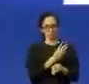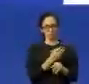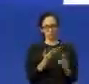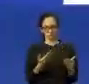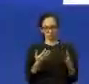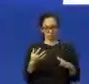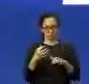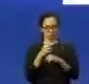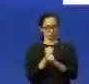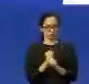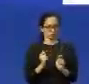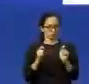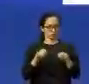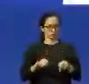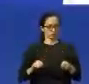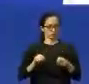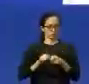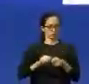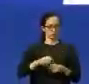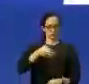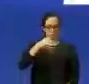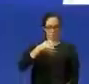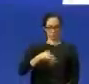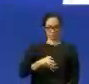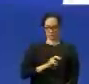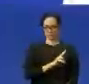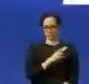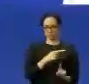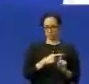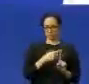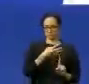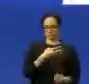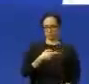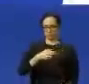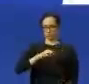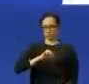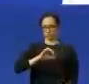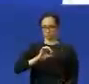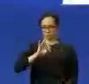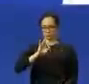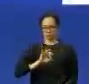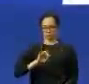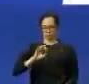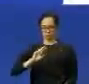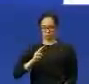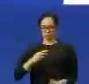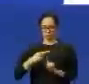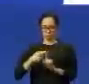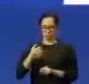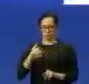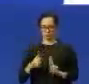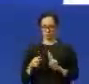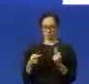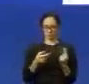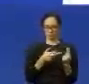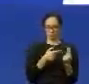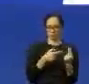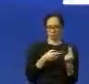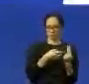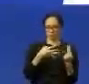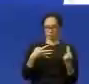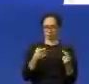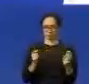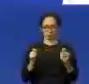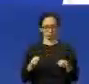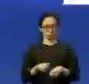monta exatamente aí a equaçãozinha, né? H mais 4 igual a 90% de H mais 6. Isola o H e vai achar o H igual a